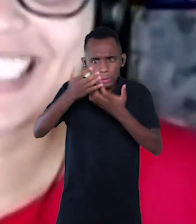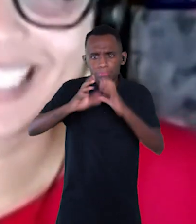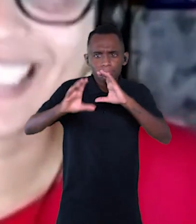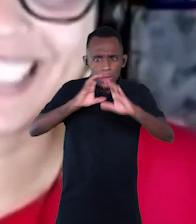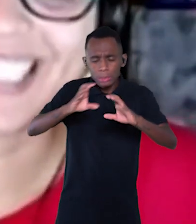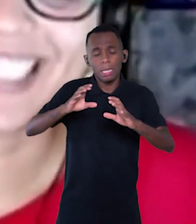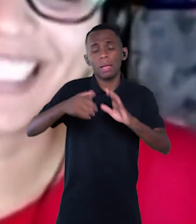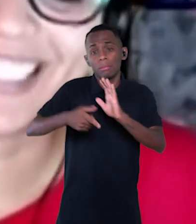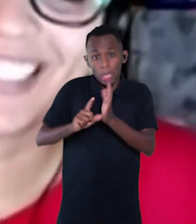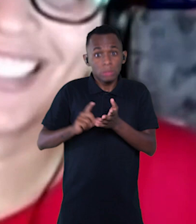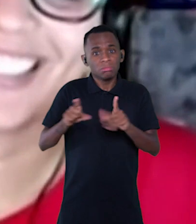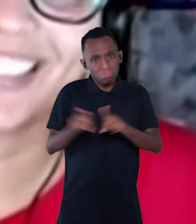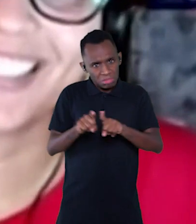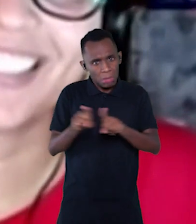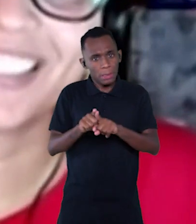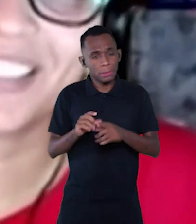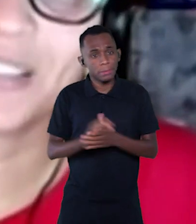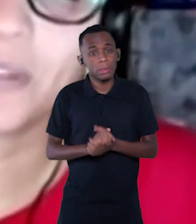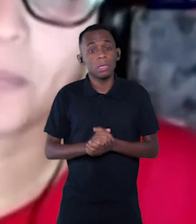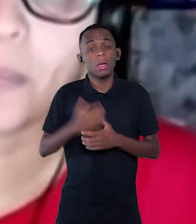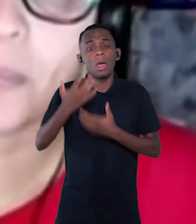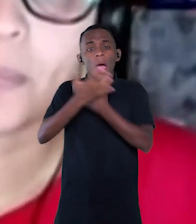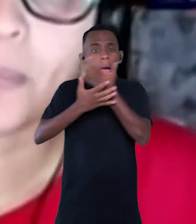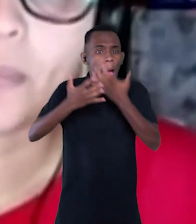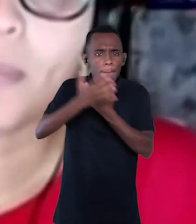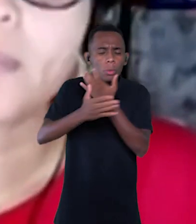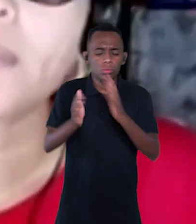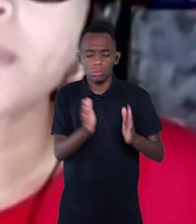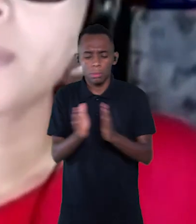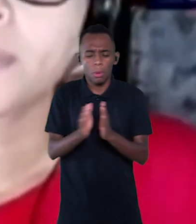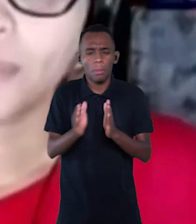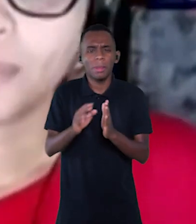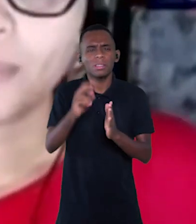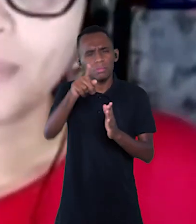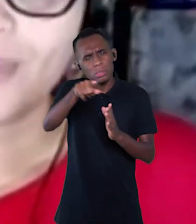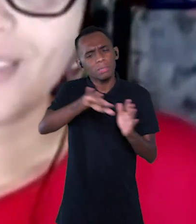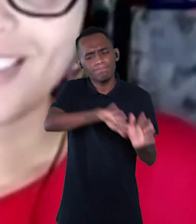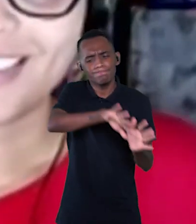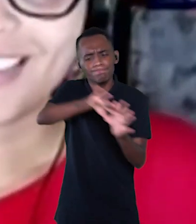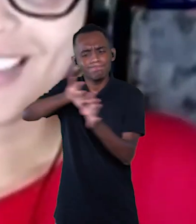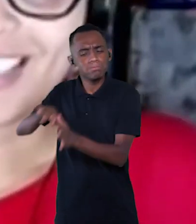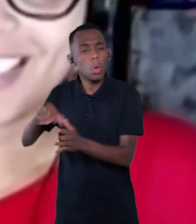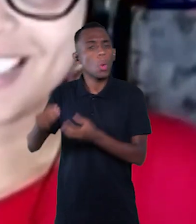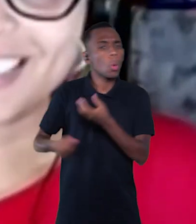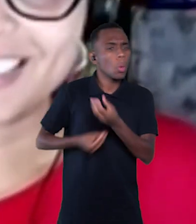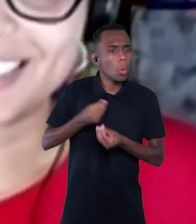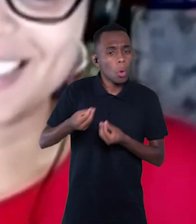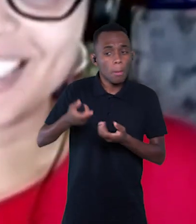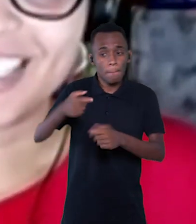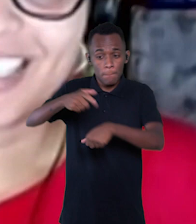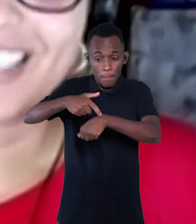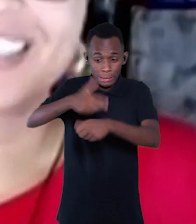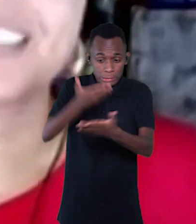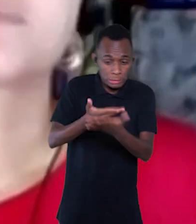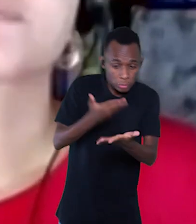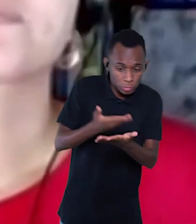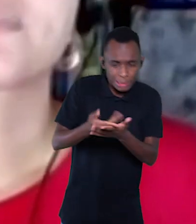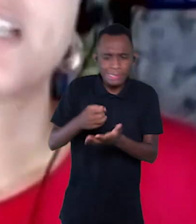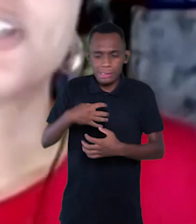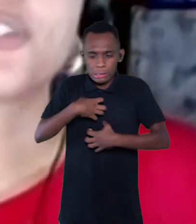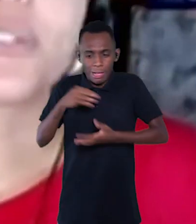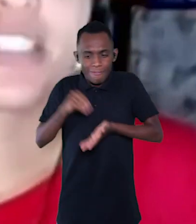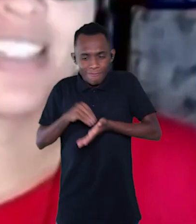também, né? Sim. A música nesse período ficou de lado, Júlia? No período que você estudou, você sentia falta disso